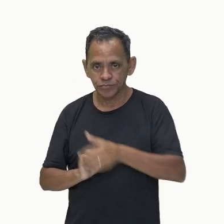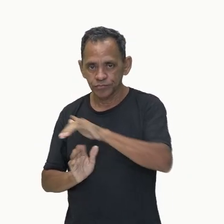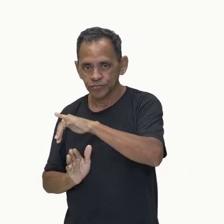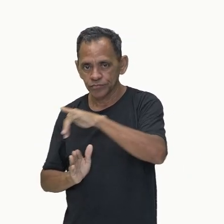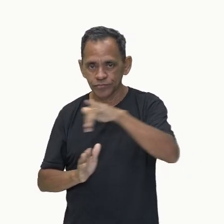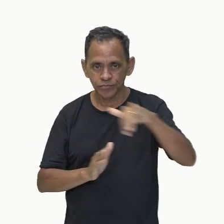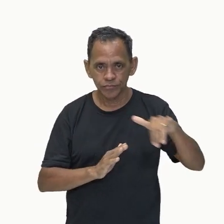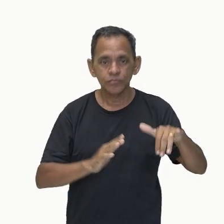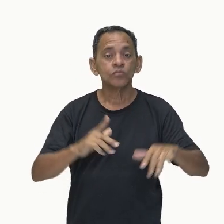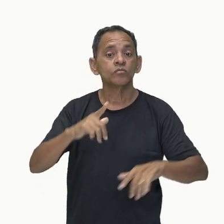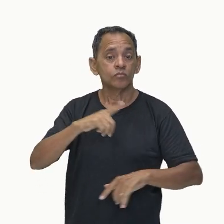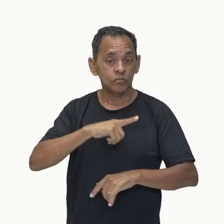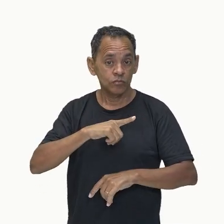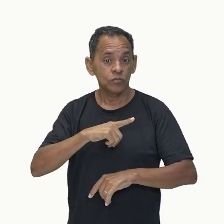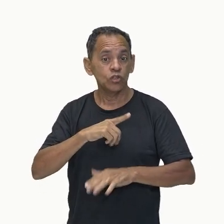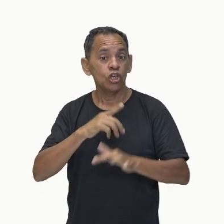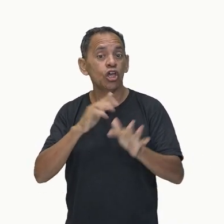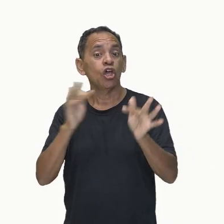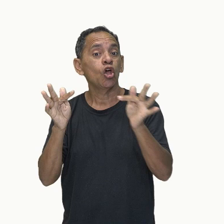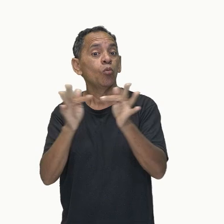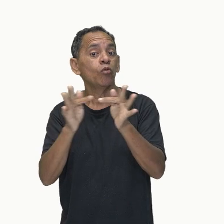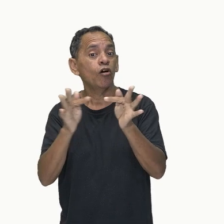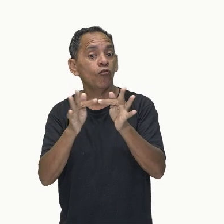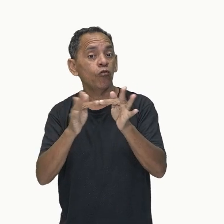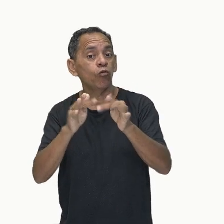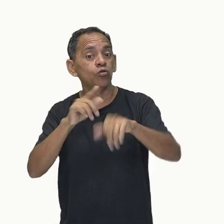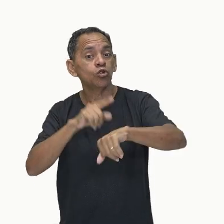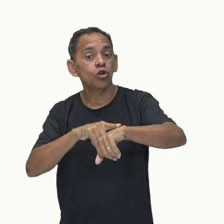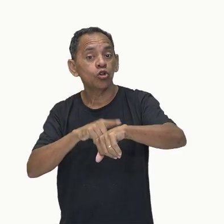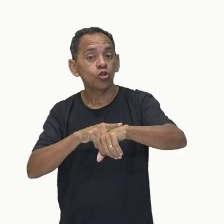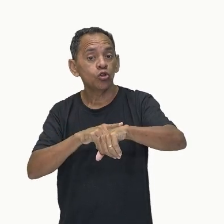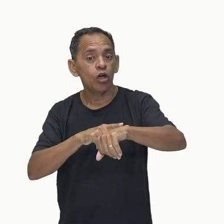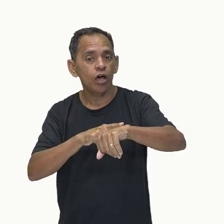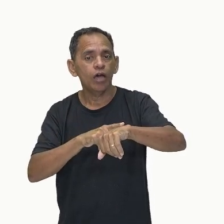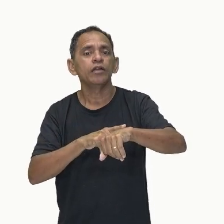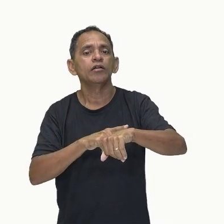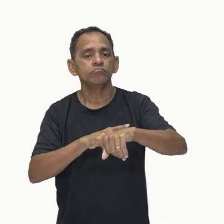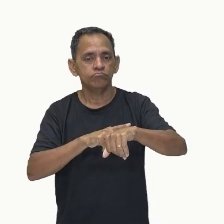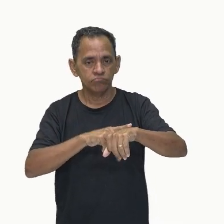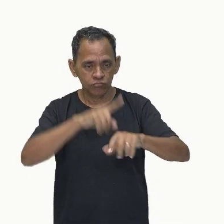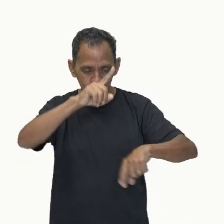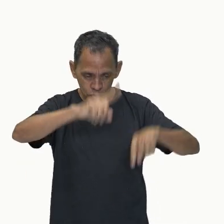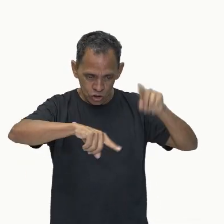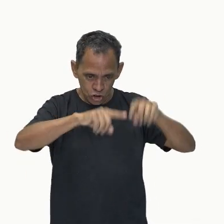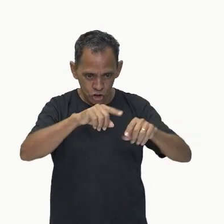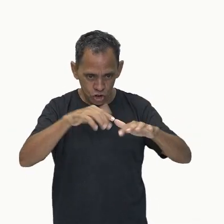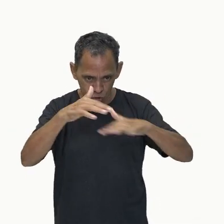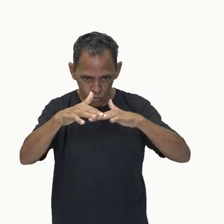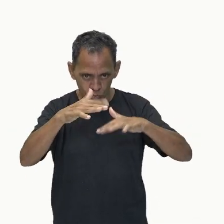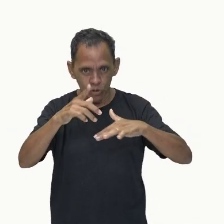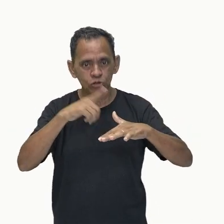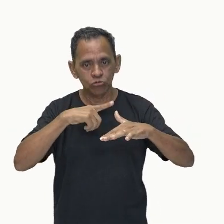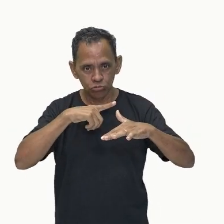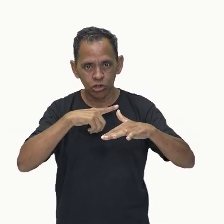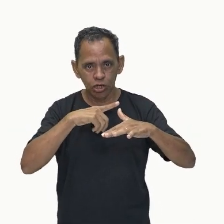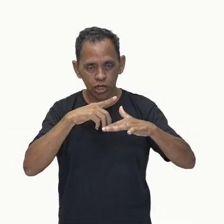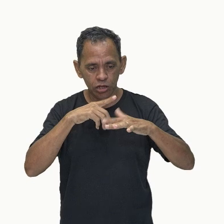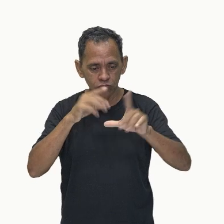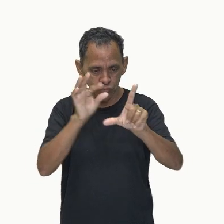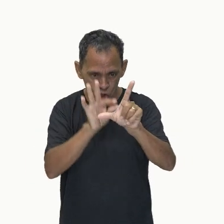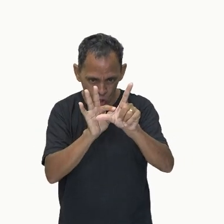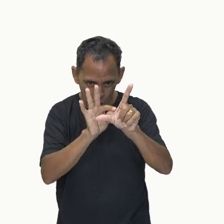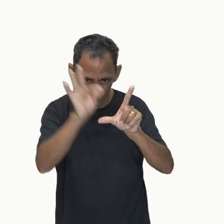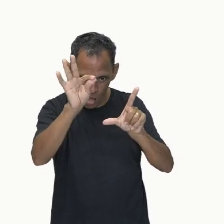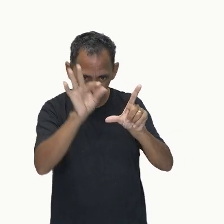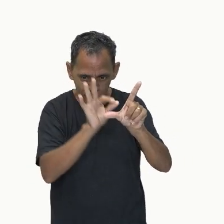função horária de um ponto material que está se movimentando numa trajetória retilínea. E a função horária dele é